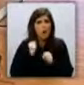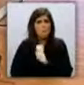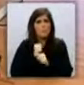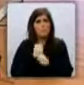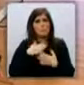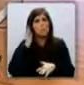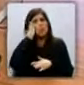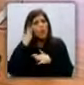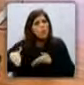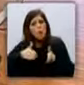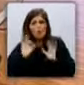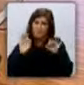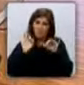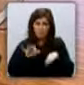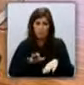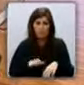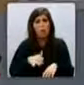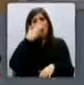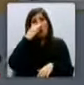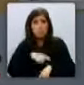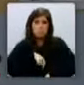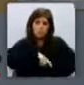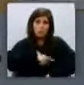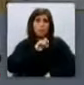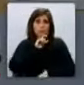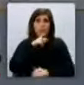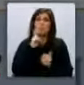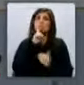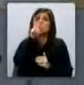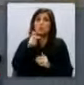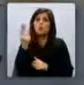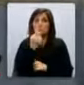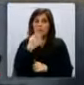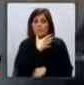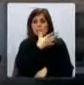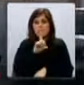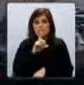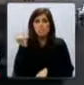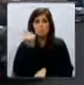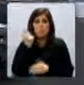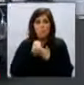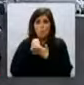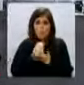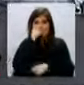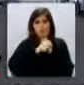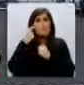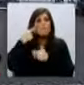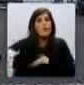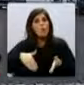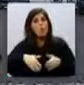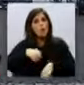dorme na rua e tem com que se ocupar. A resposta veio desta unidade que integra 16 entidades que apoiam os sem-abrigo num mesmo